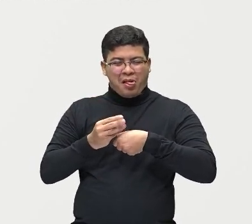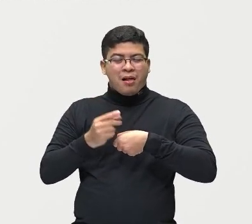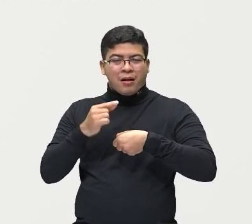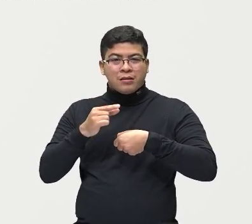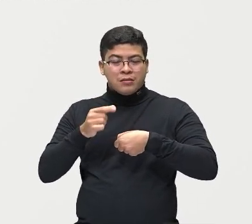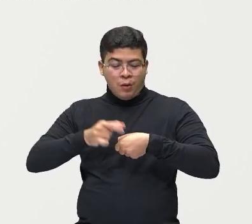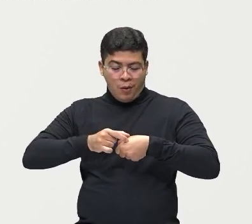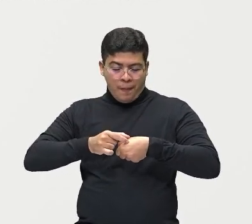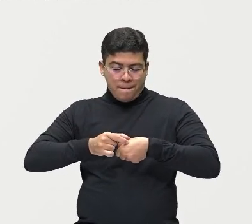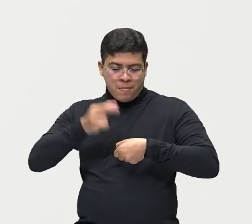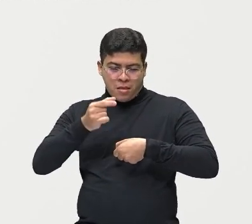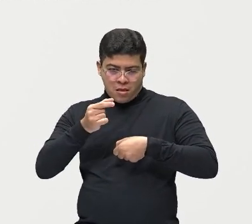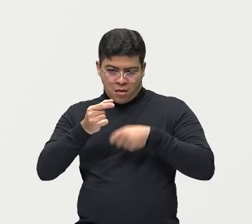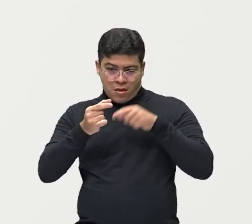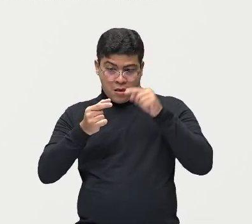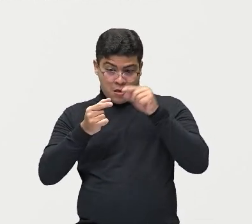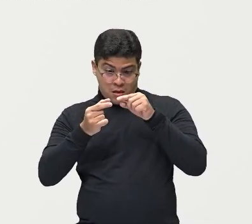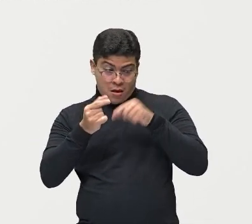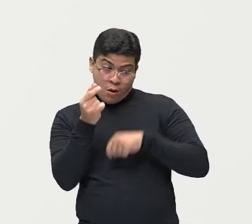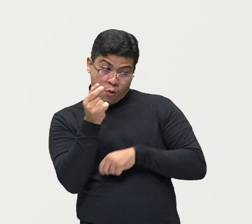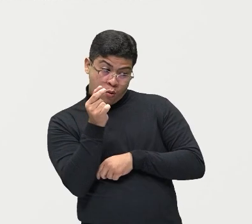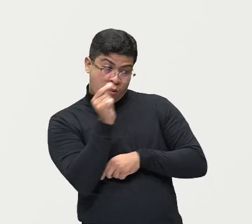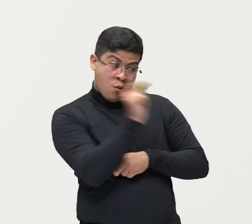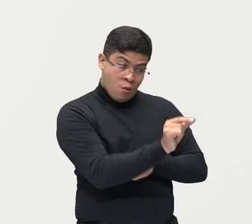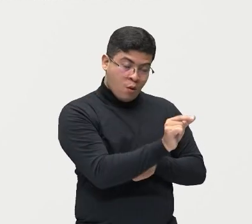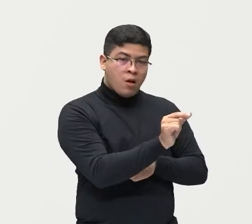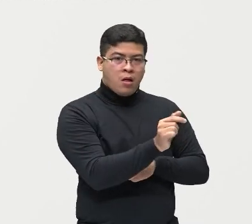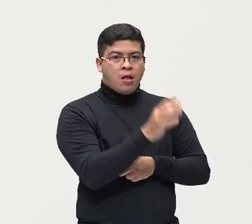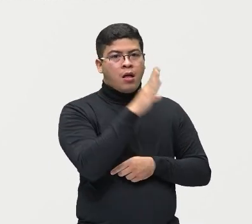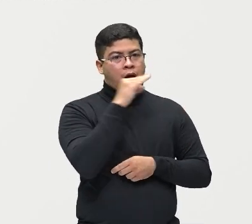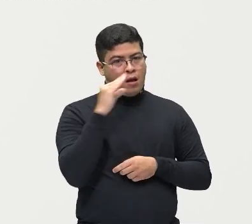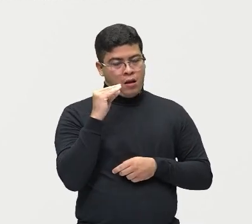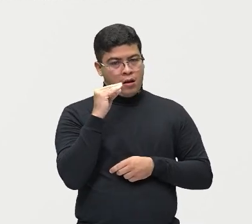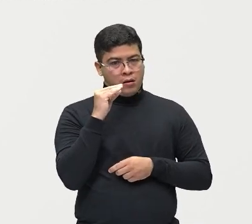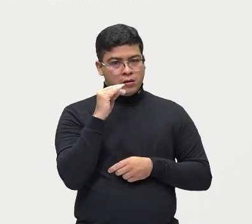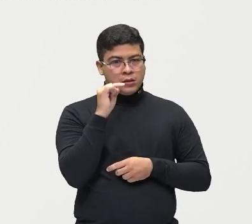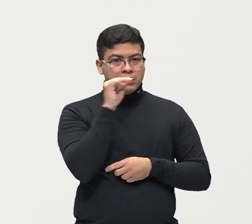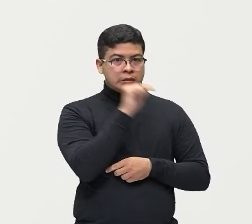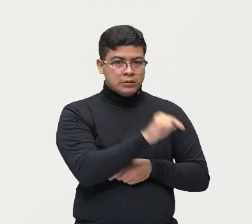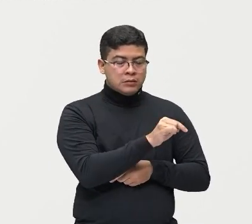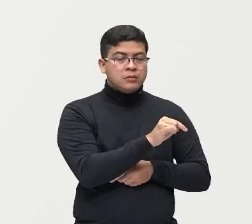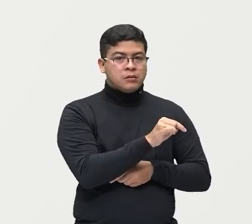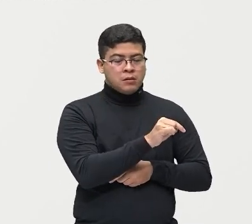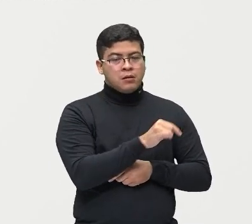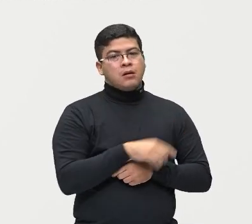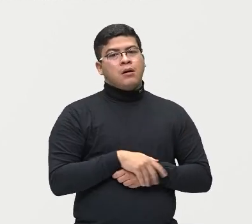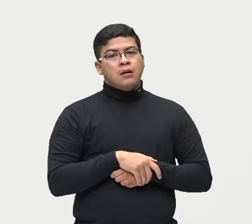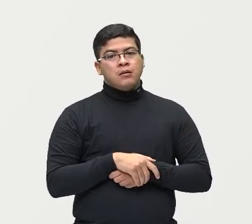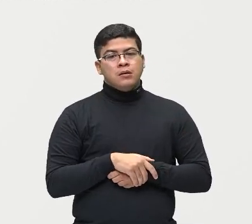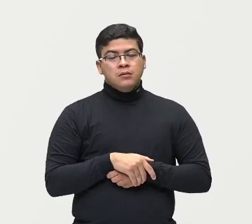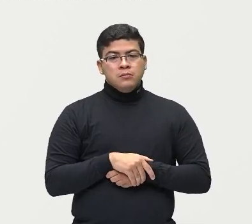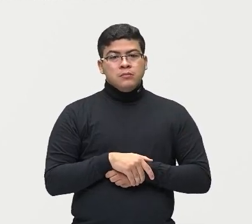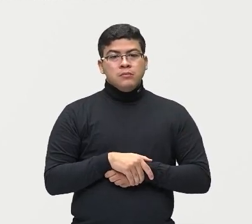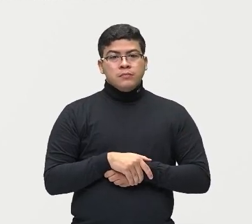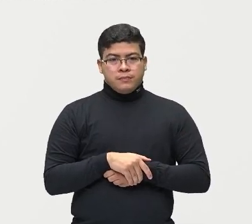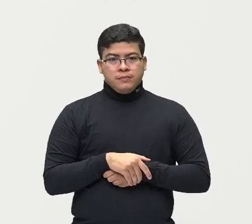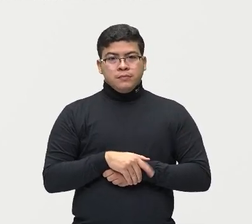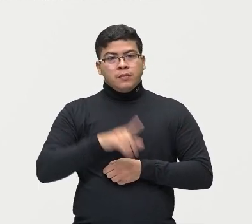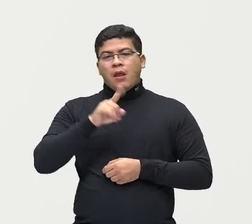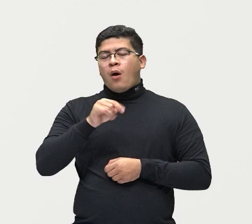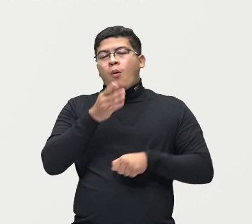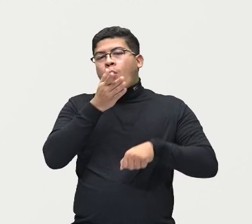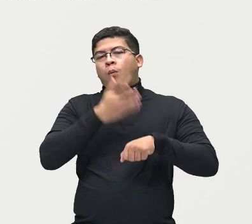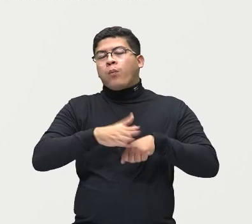varíola. Ele extraiu o pus e inoculou na criança, né? Então esse foi o primeiro